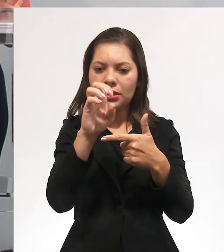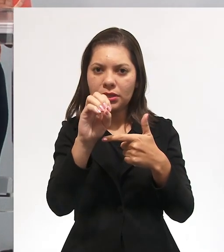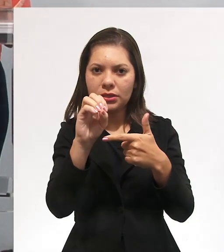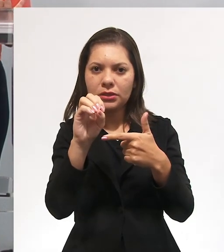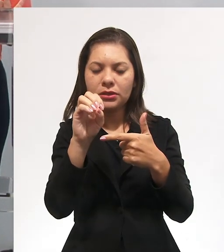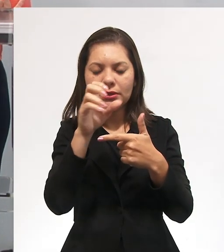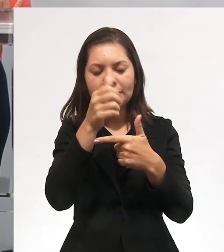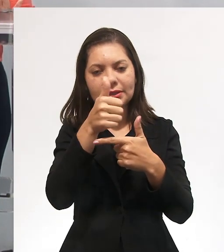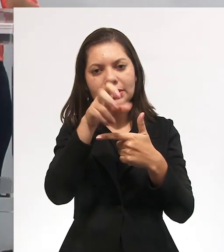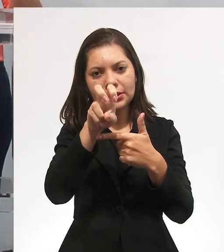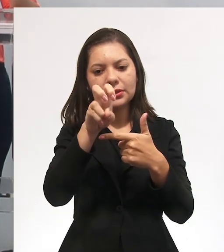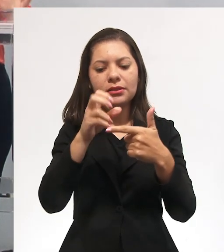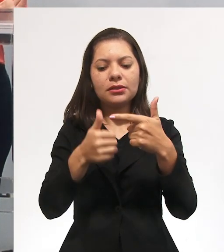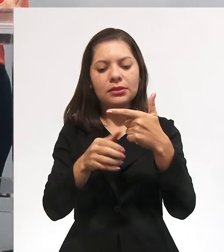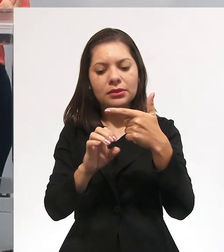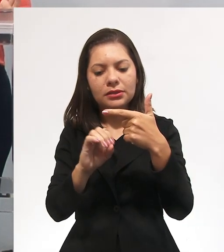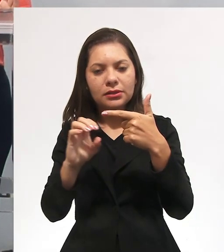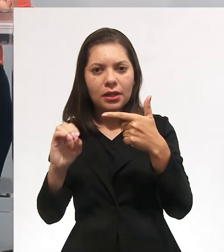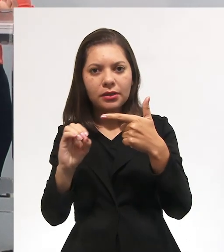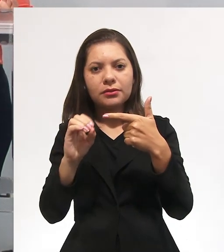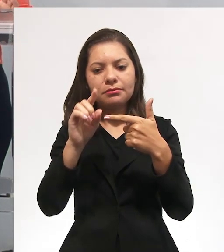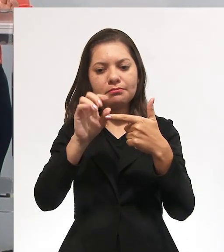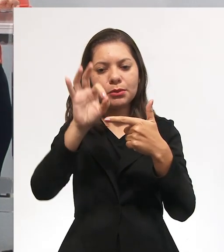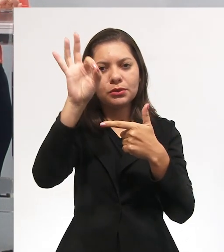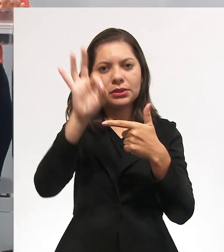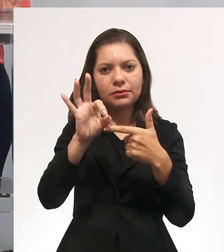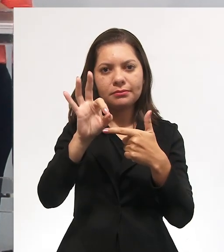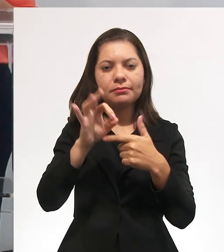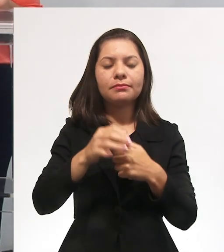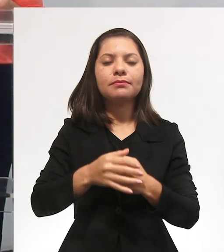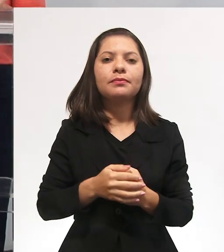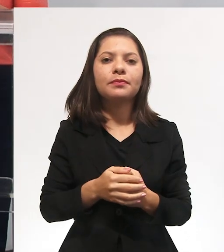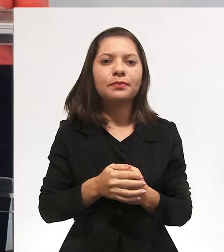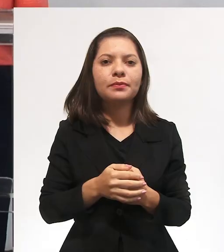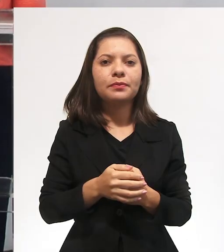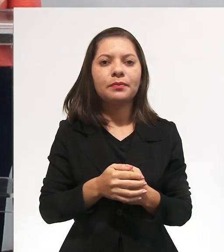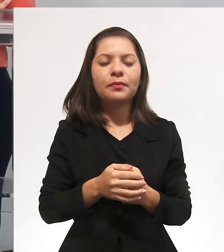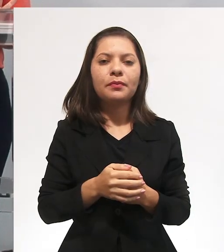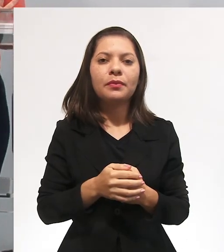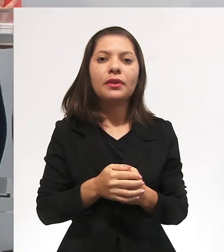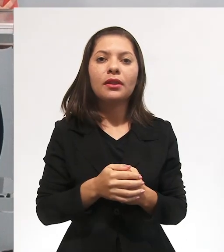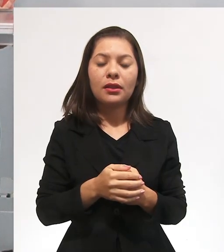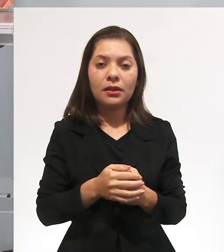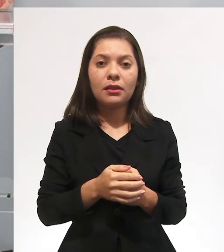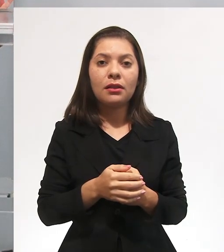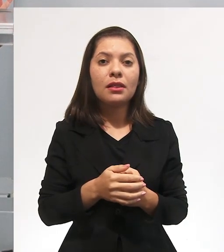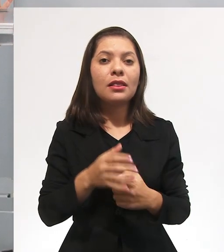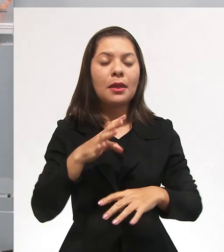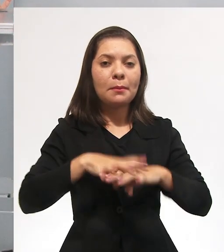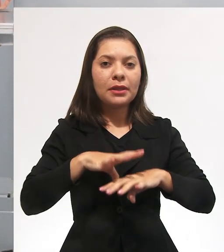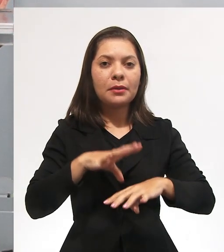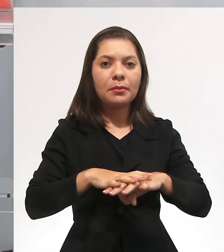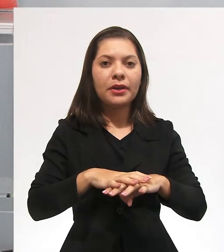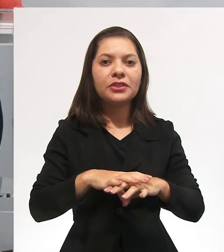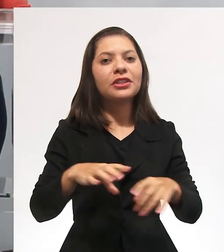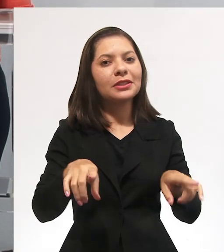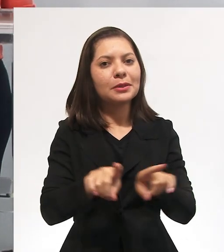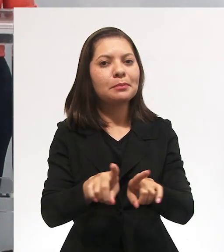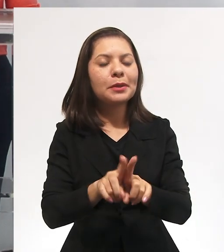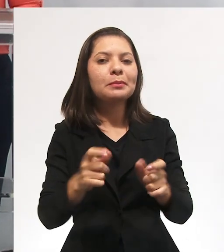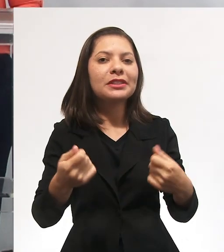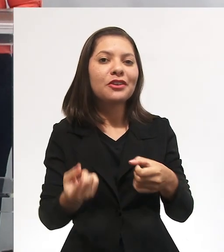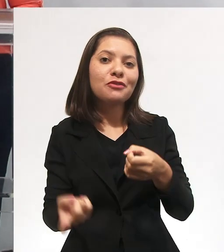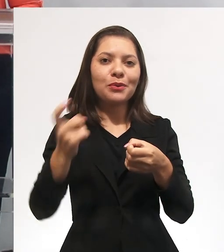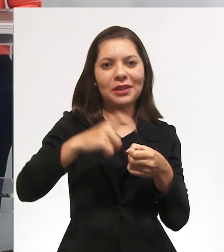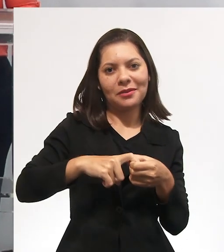sobre 100, 15%. Quando a gente está indo para um caminho na matemática, a gente tem que também saber voltar.